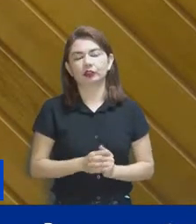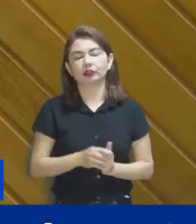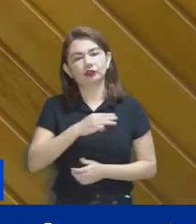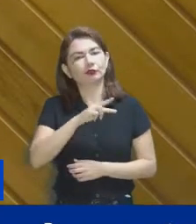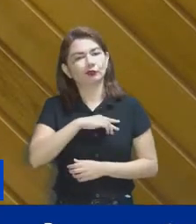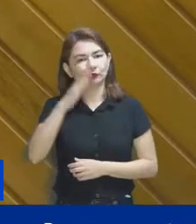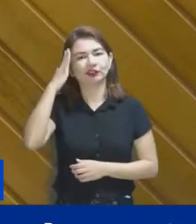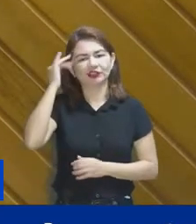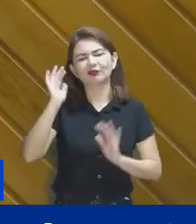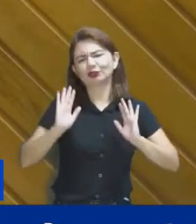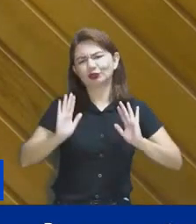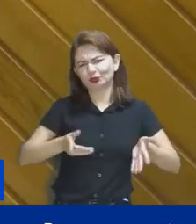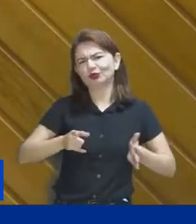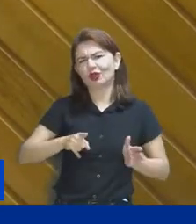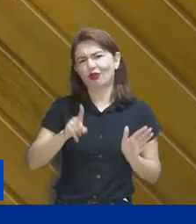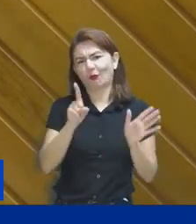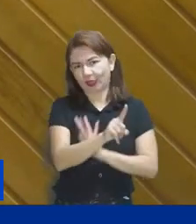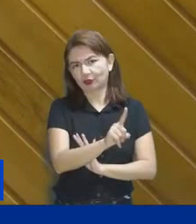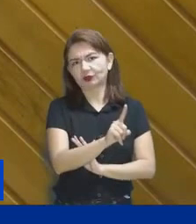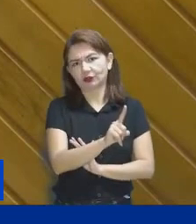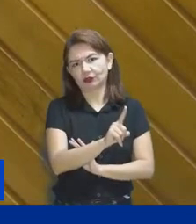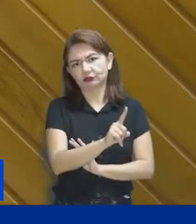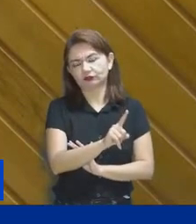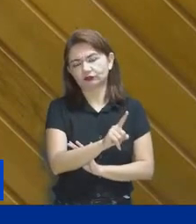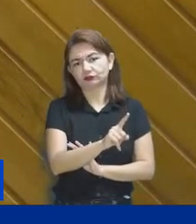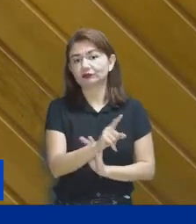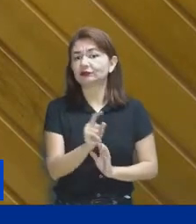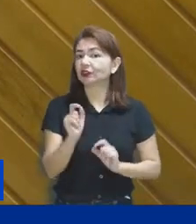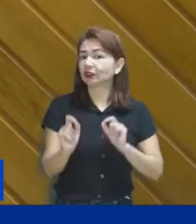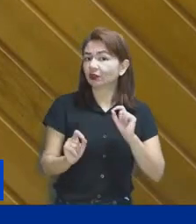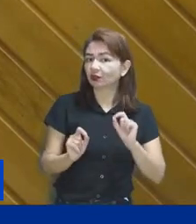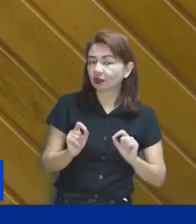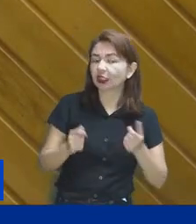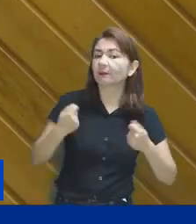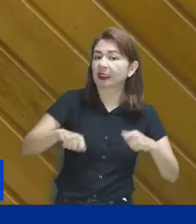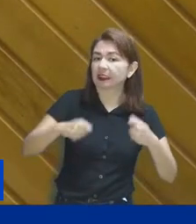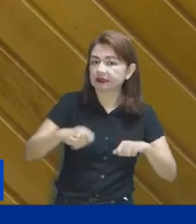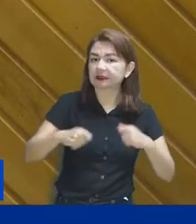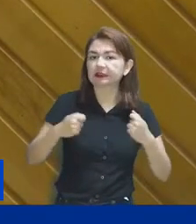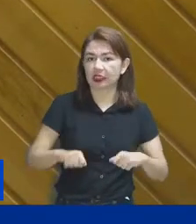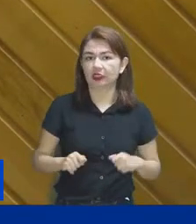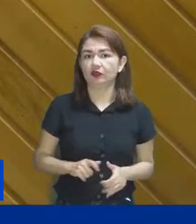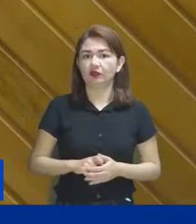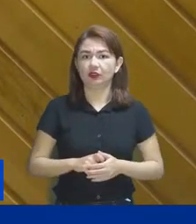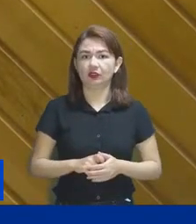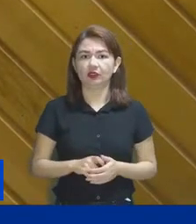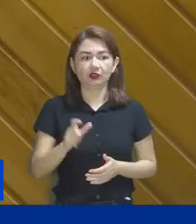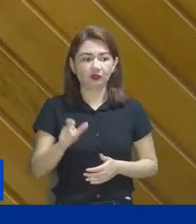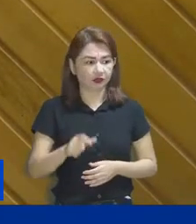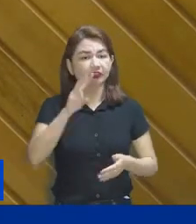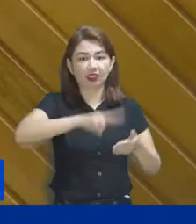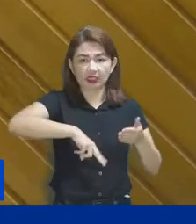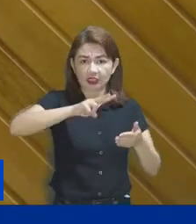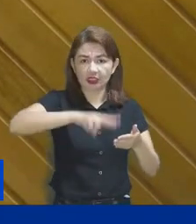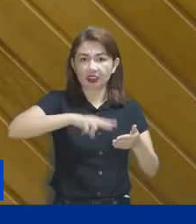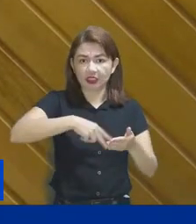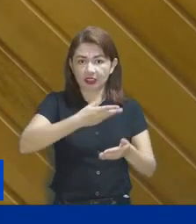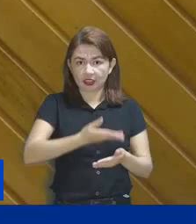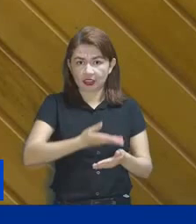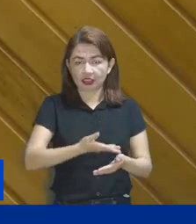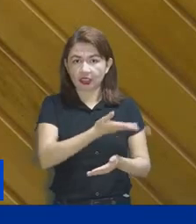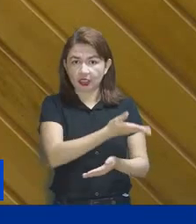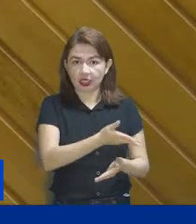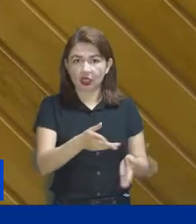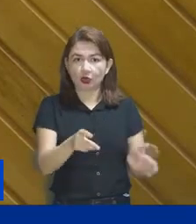já sabia o que ele queria perguntar. E o que era necessário, que era, o senhor leu o depoimento para a senhora Maria? Não